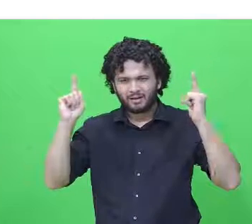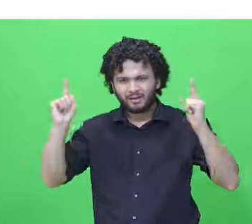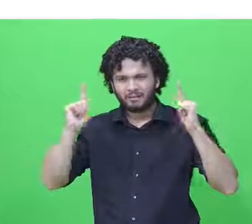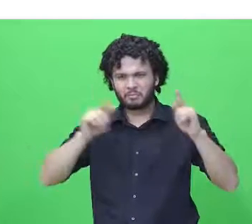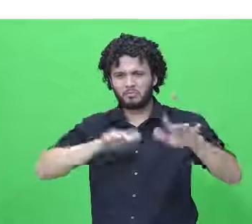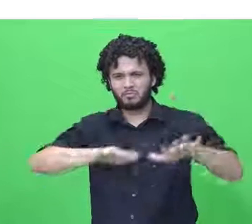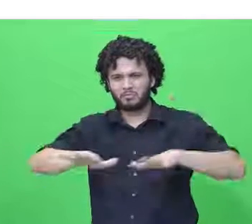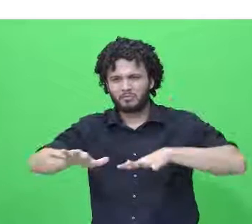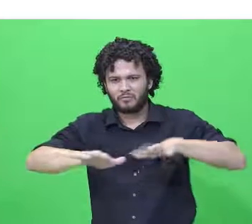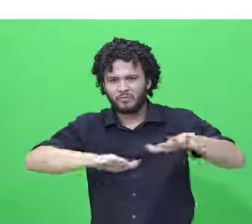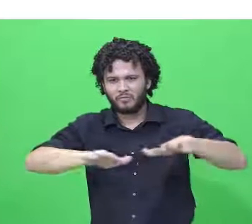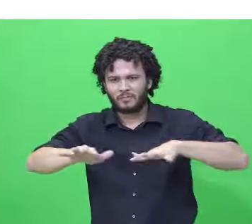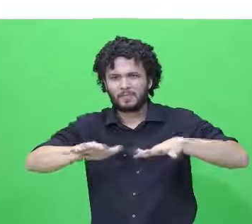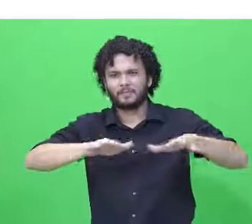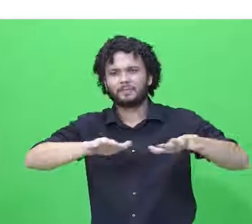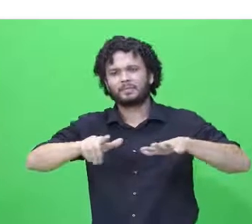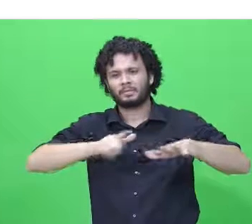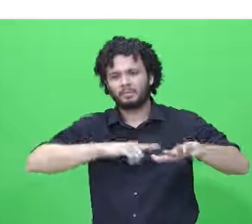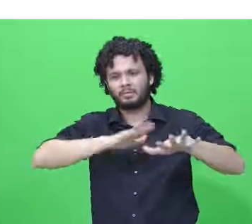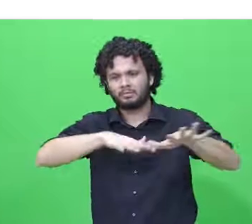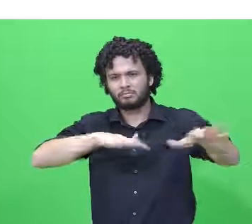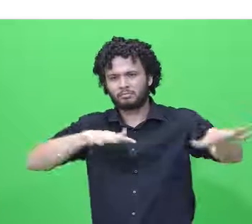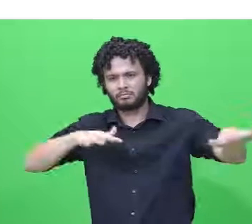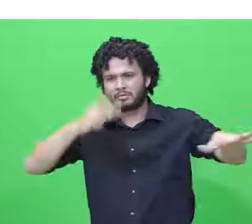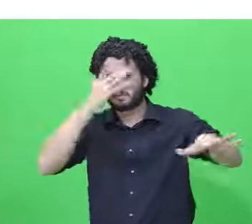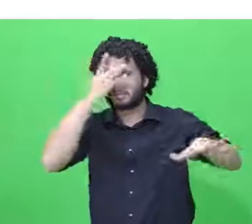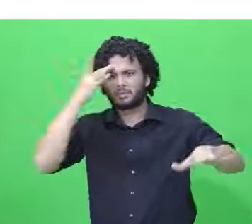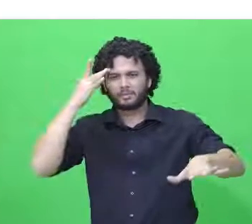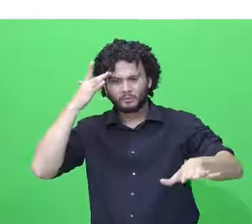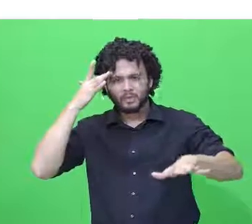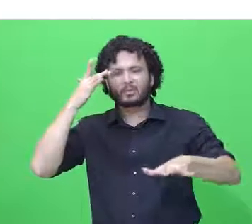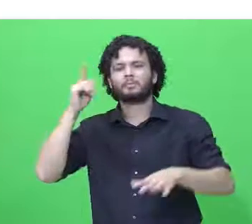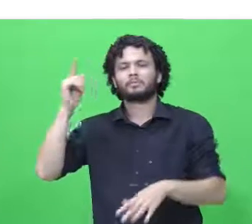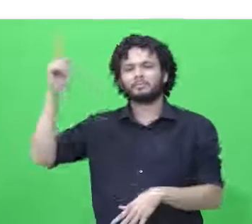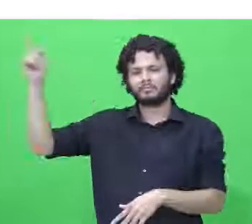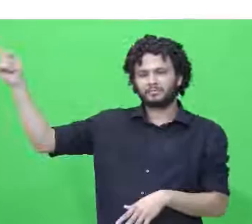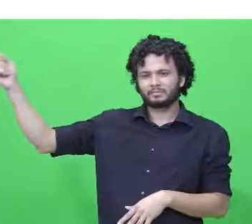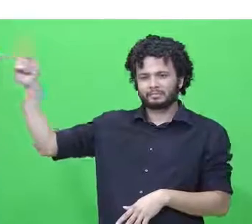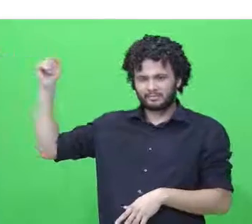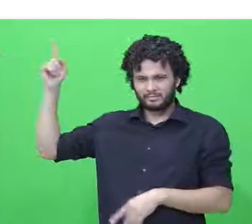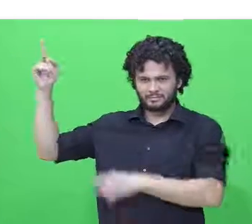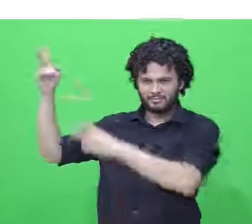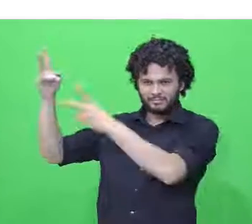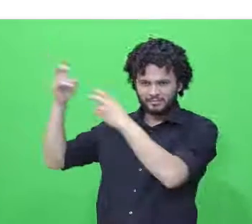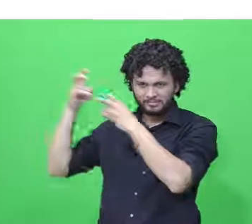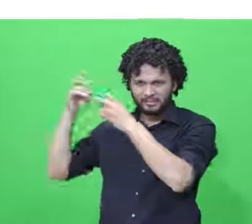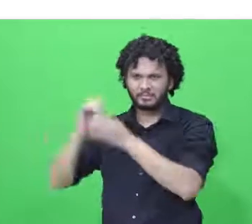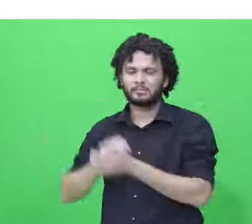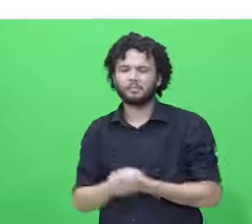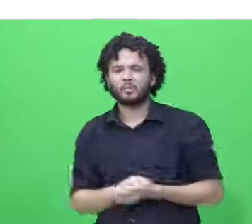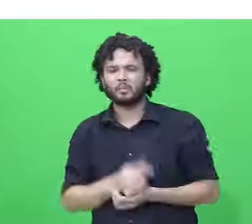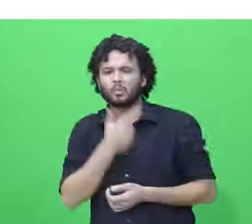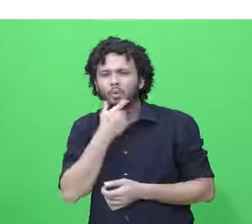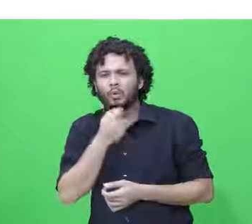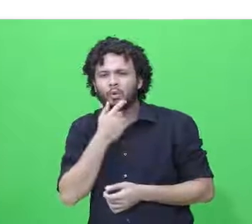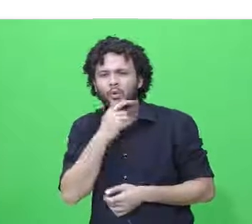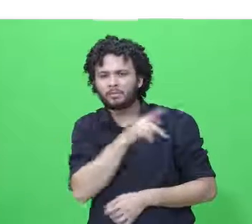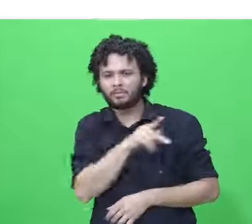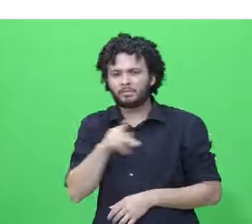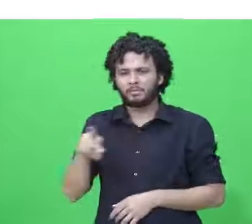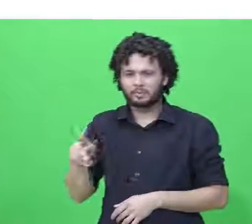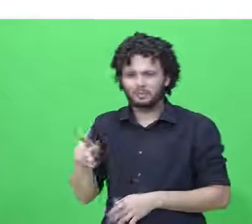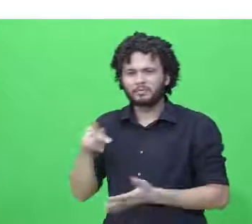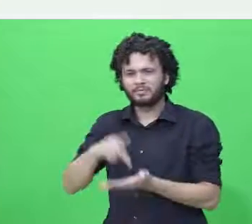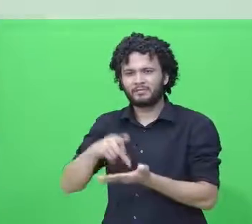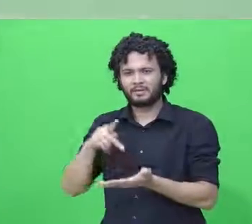no Brasil. Então, é a característica básica, então, dessa charge que vocês veem aí. Ou seja, Vargas se sobressaindo realmente, então,